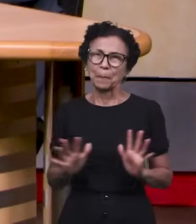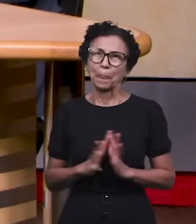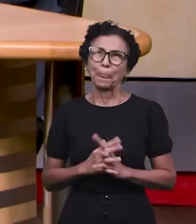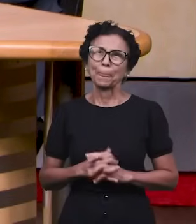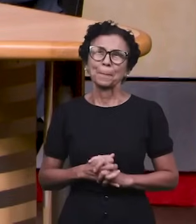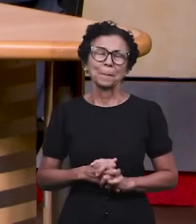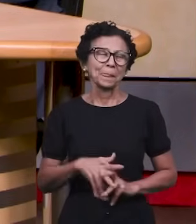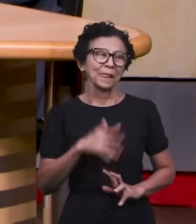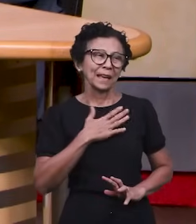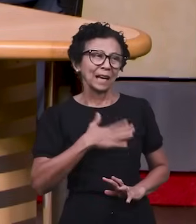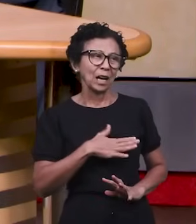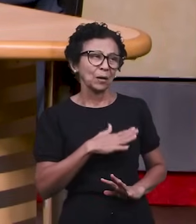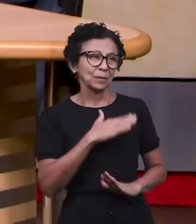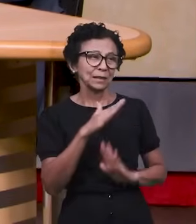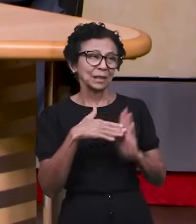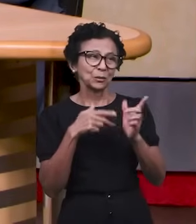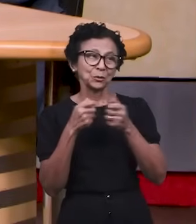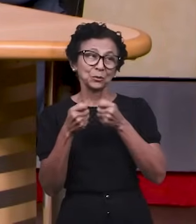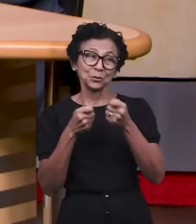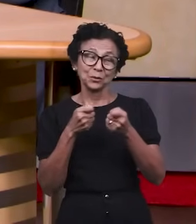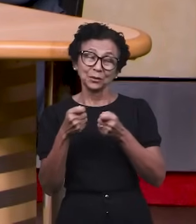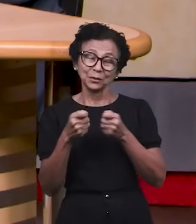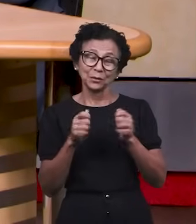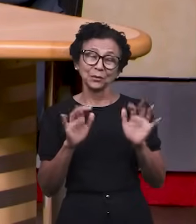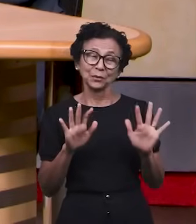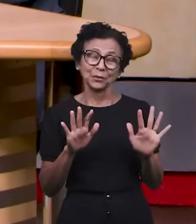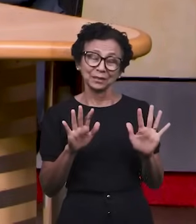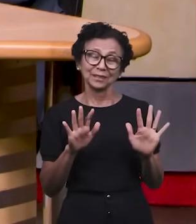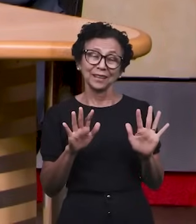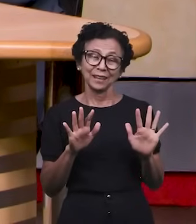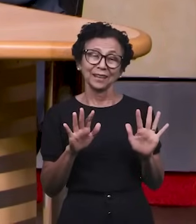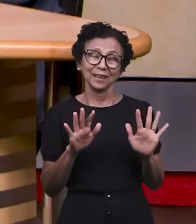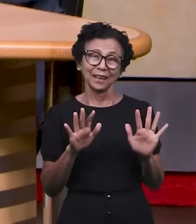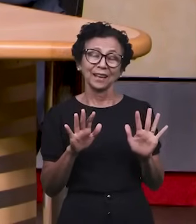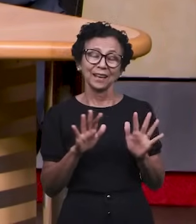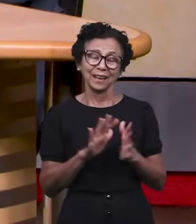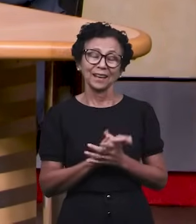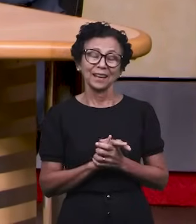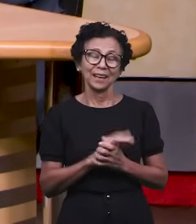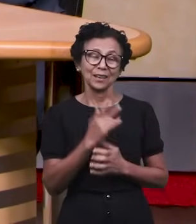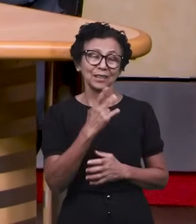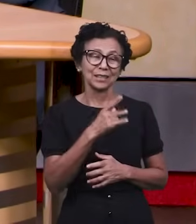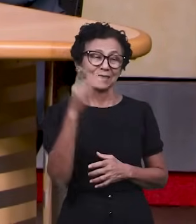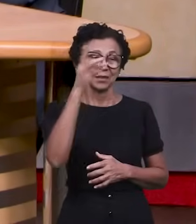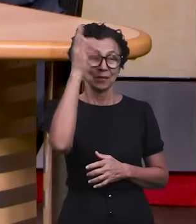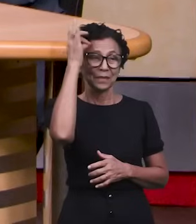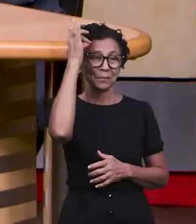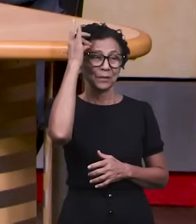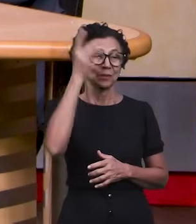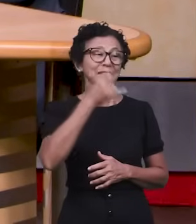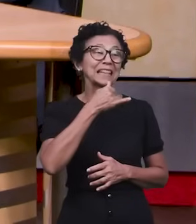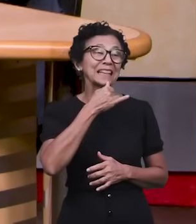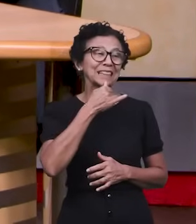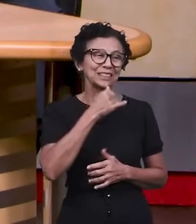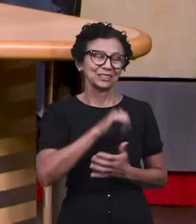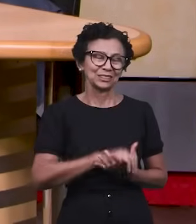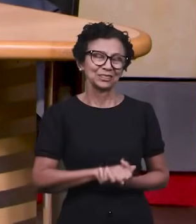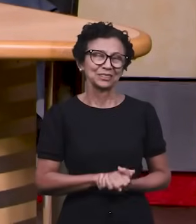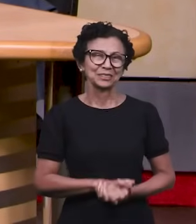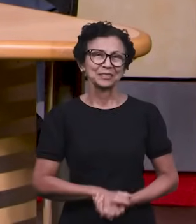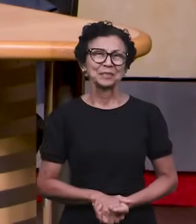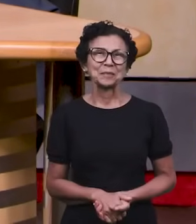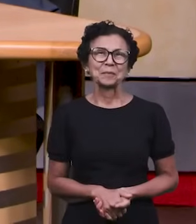fica tranquilo, mano. Tá tudo sob controle, tá? Mas olha, despreocupa, porque o espírito que está triste é o espírito da irmã. Bom.